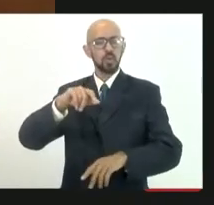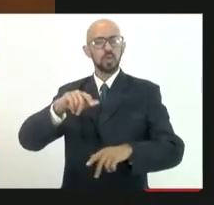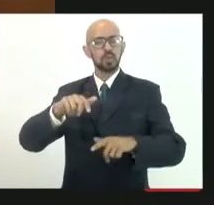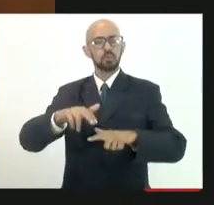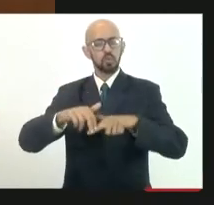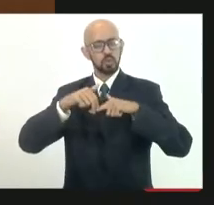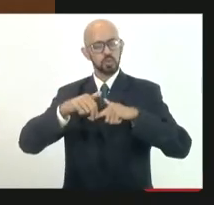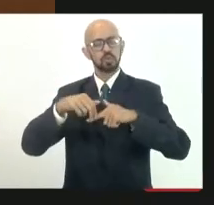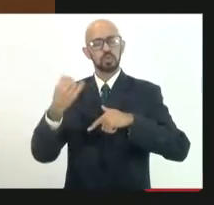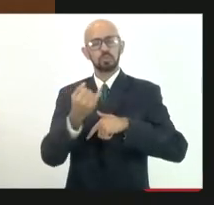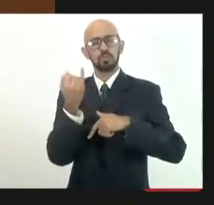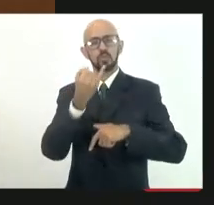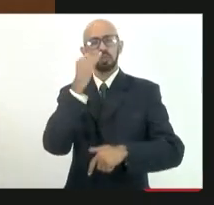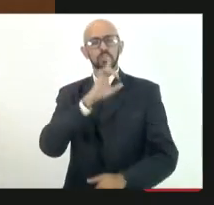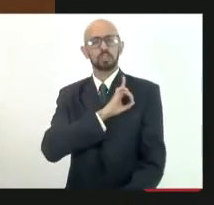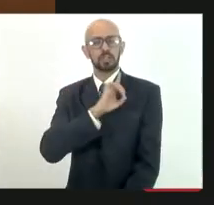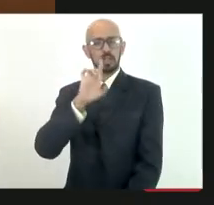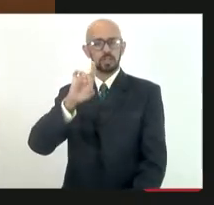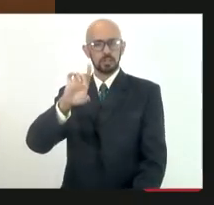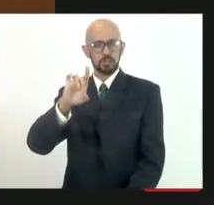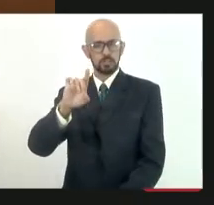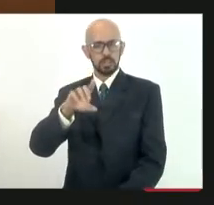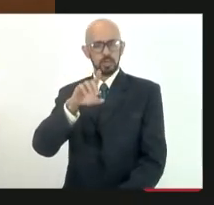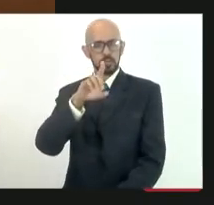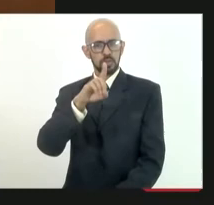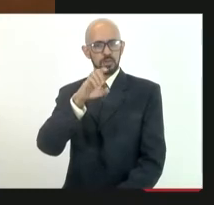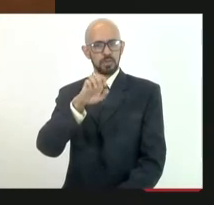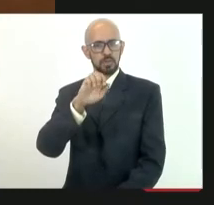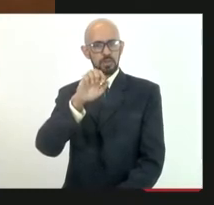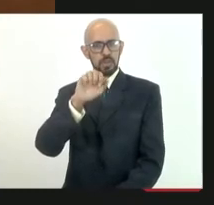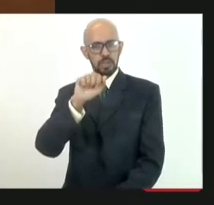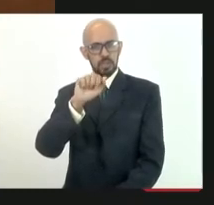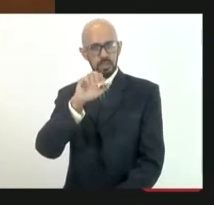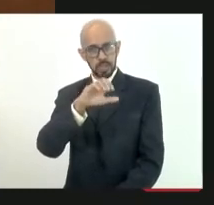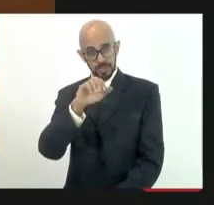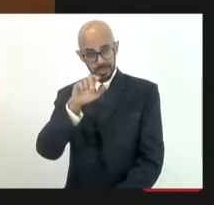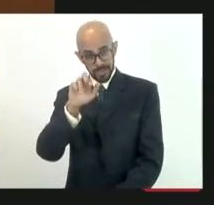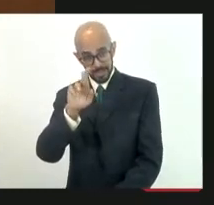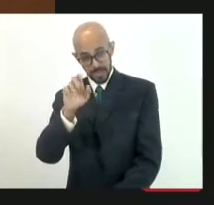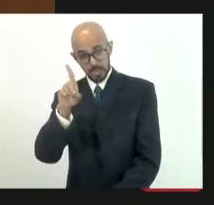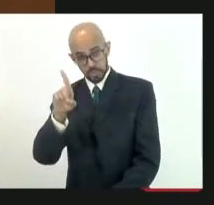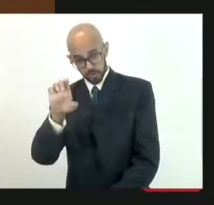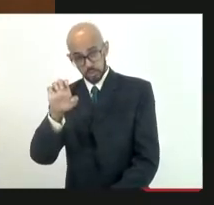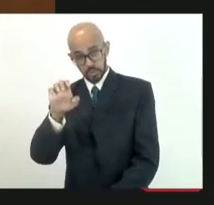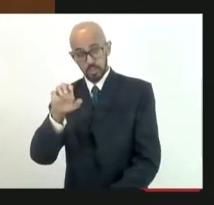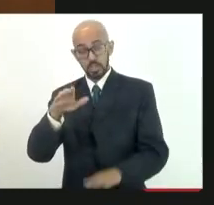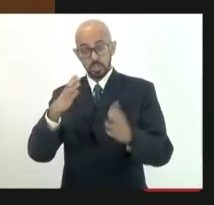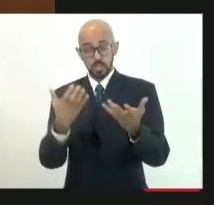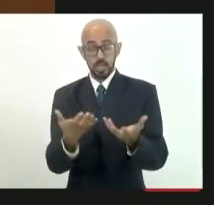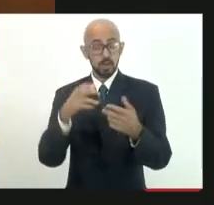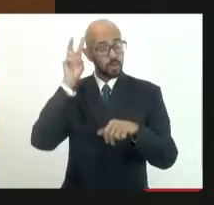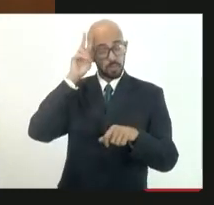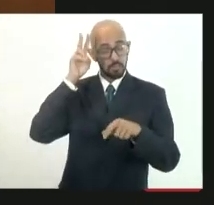presença da DECRAD é muito importante de forma capilarizada. Quero lembrar ainda que vem se